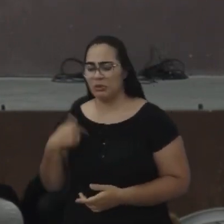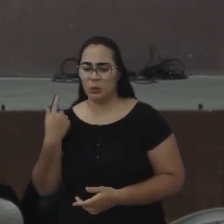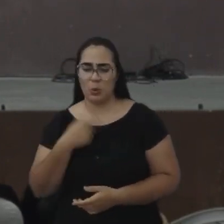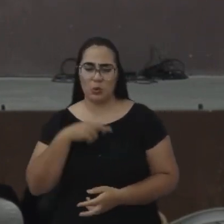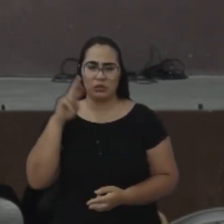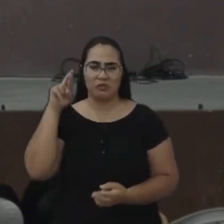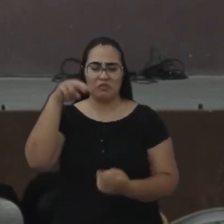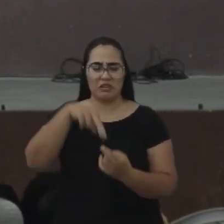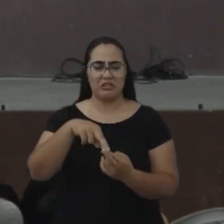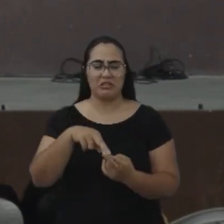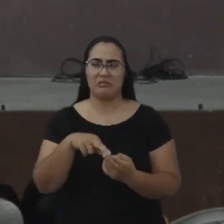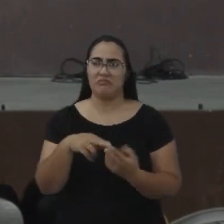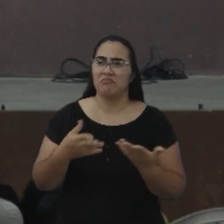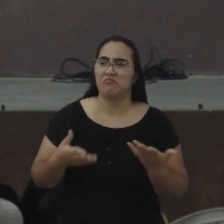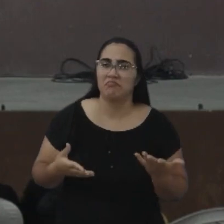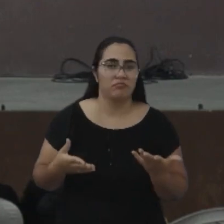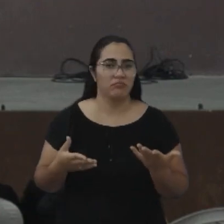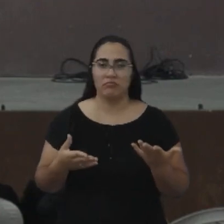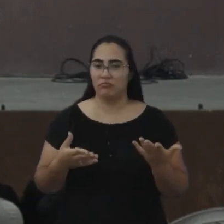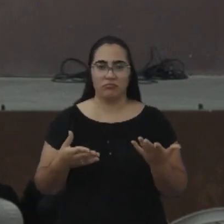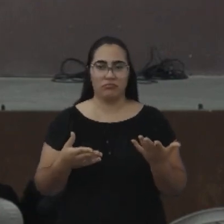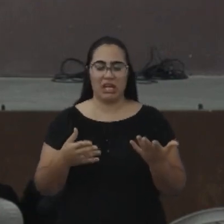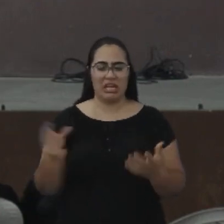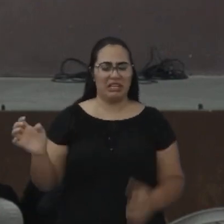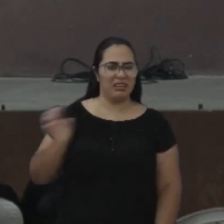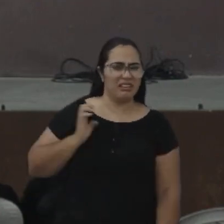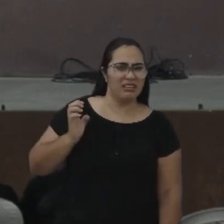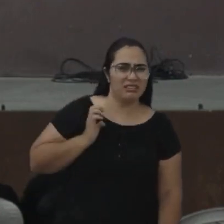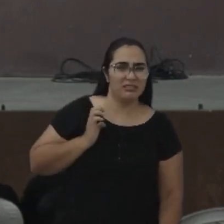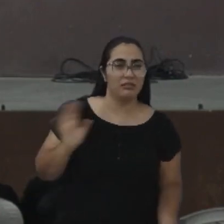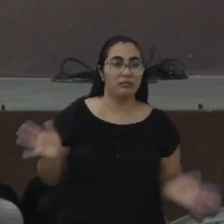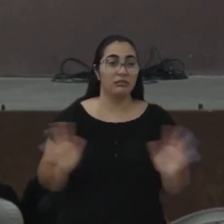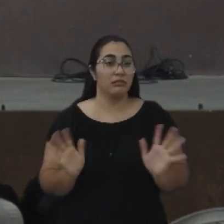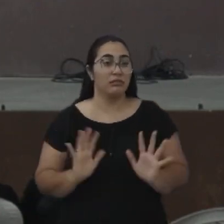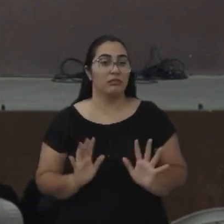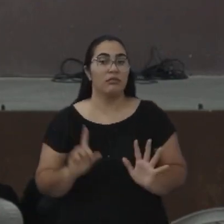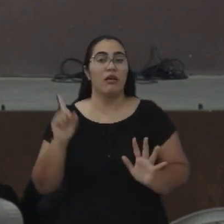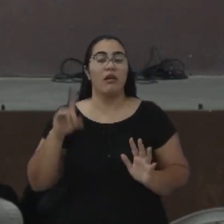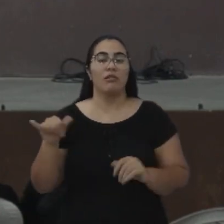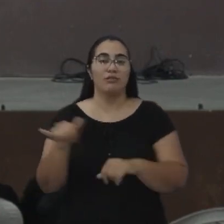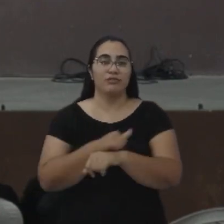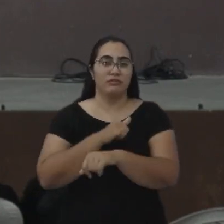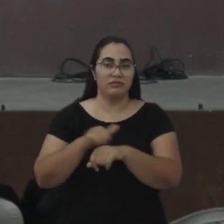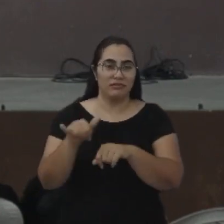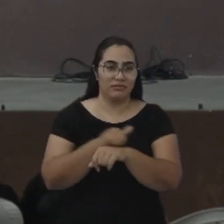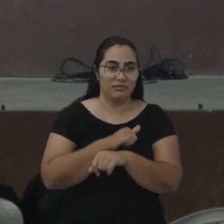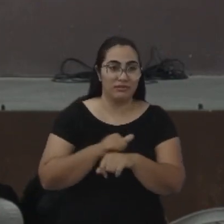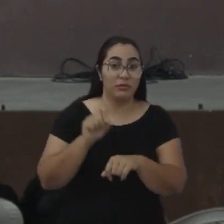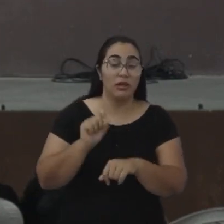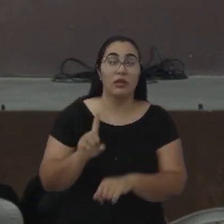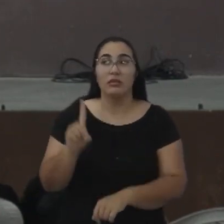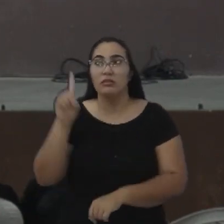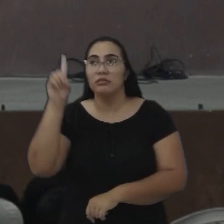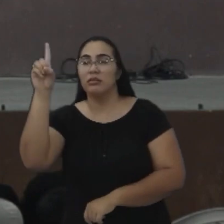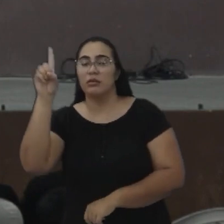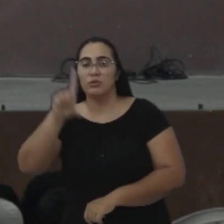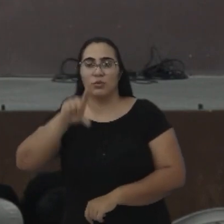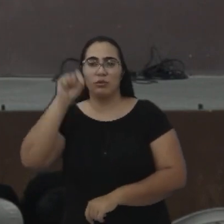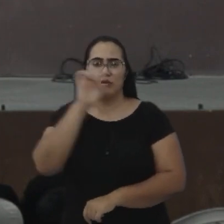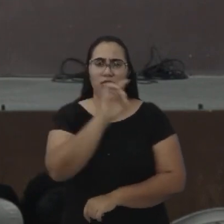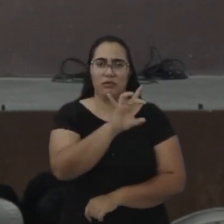de sucesso, posição de riqueza, é posição estratégica, que Deus é quem